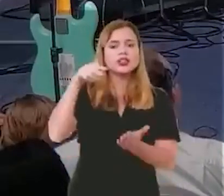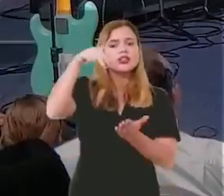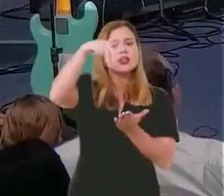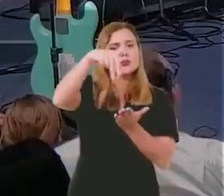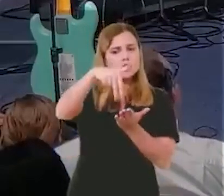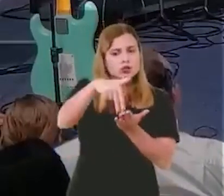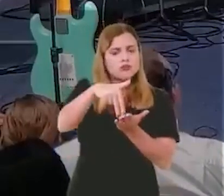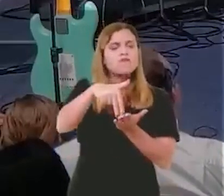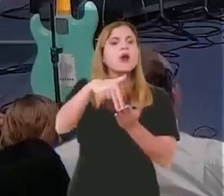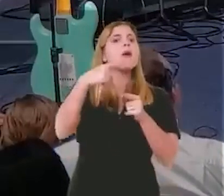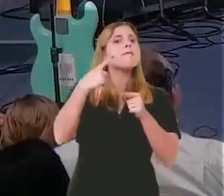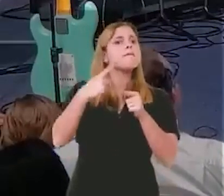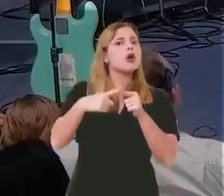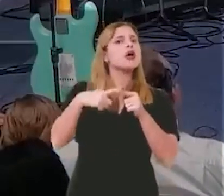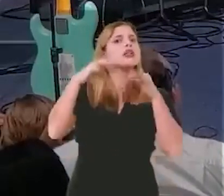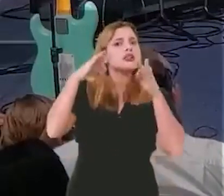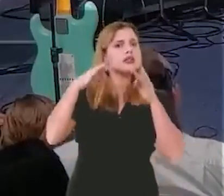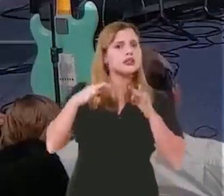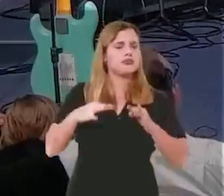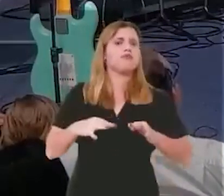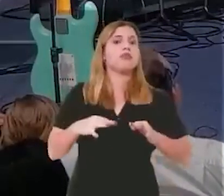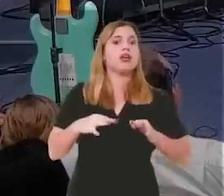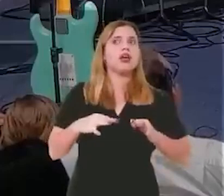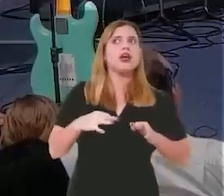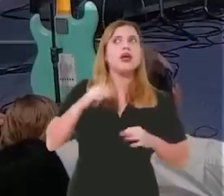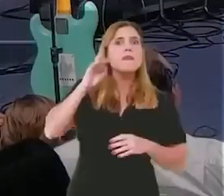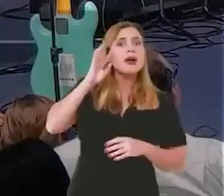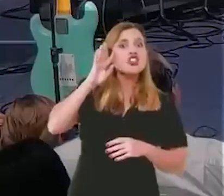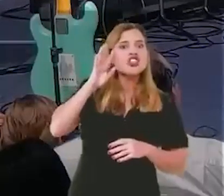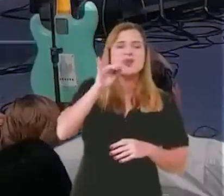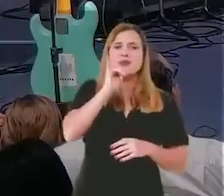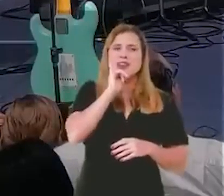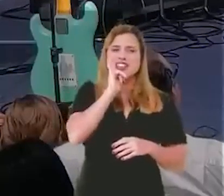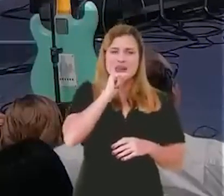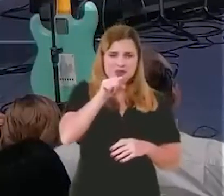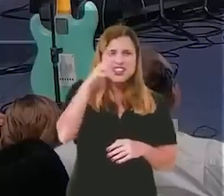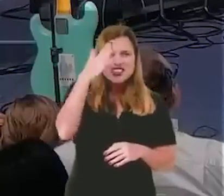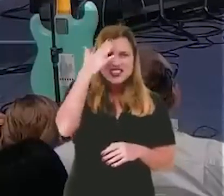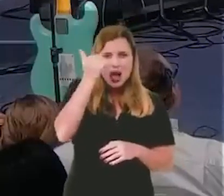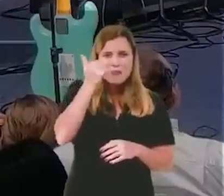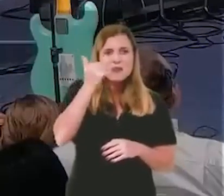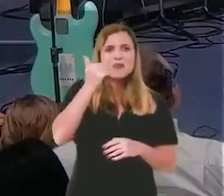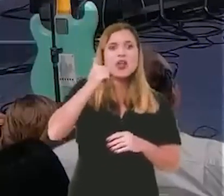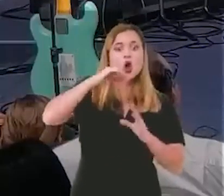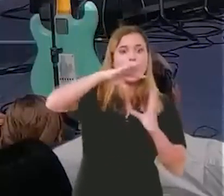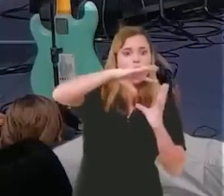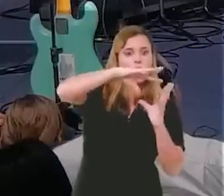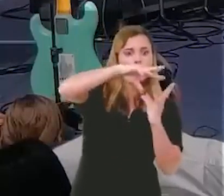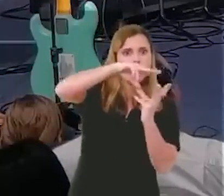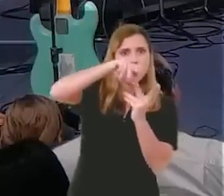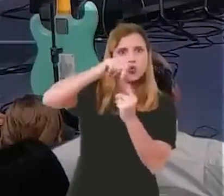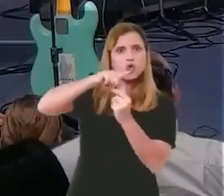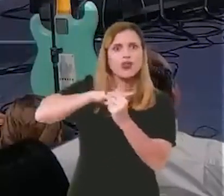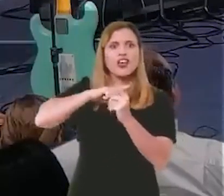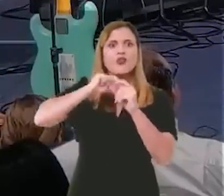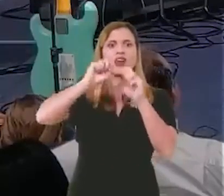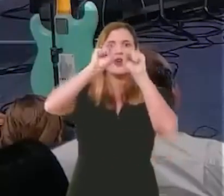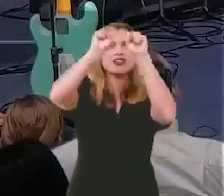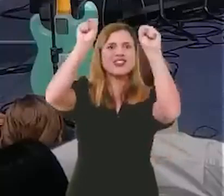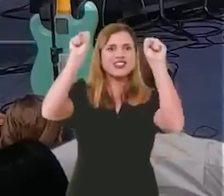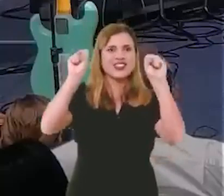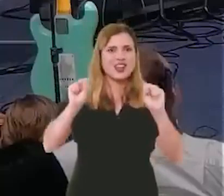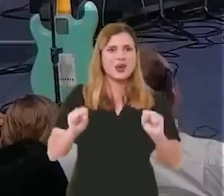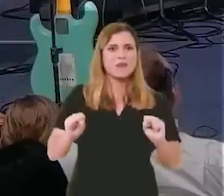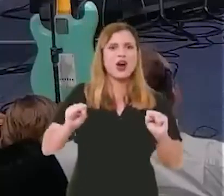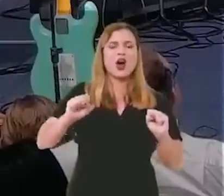Por exemplo, se nós estivéssemos mais afastados do Sol, morreríamos congelados. Se nós estivéssemos mais próximos do